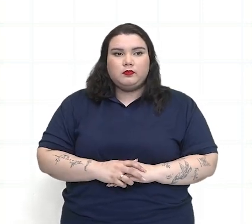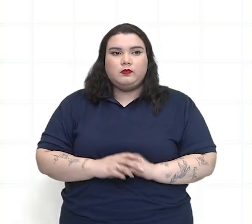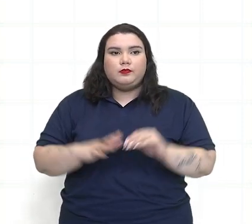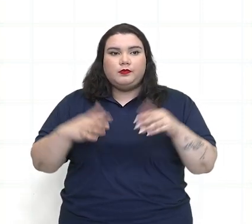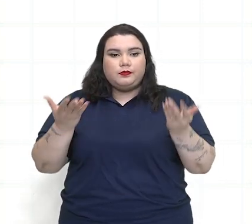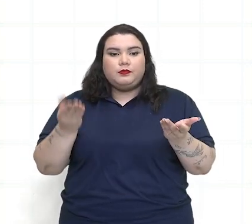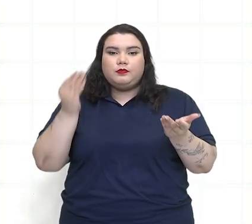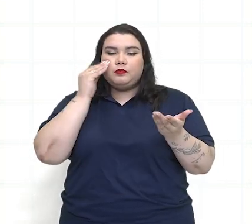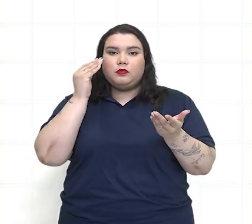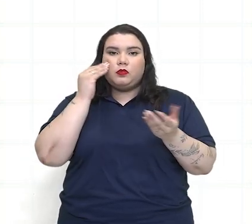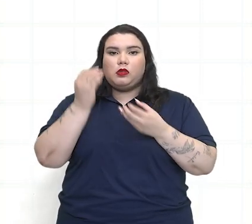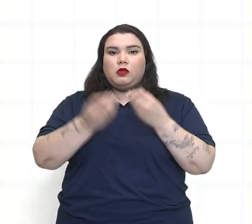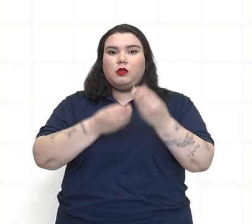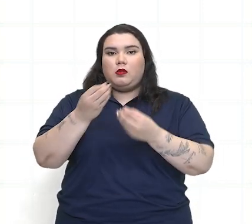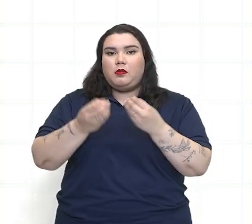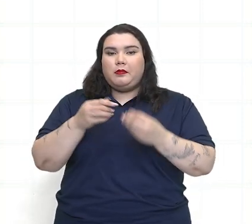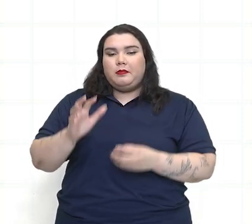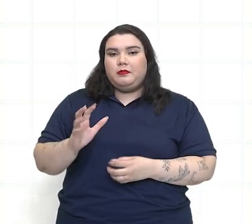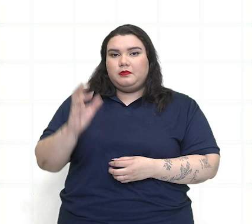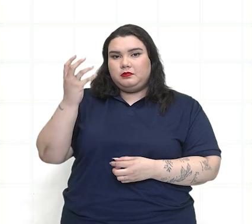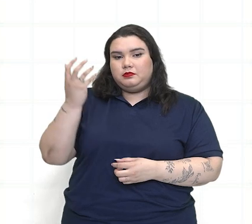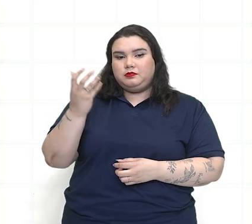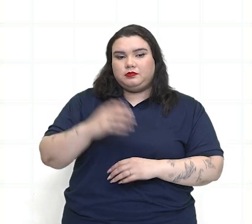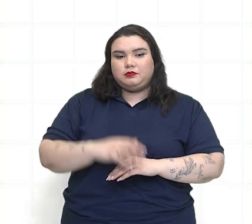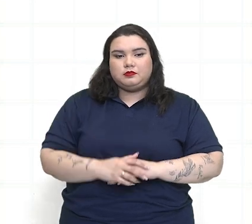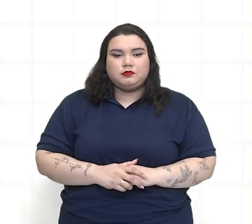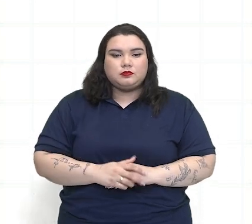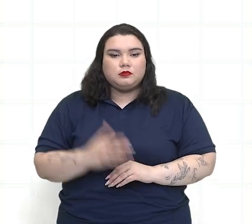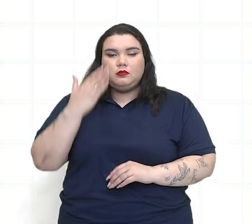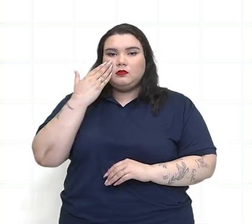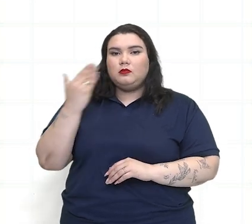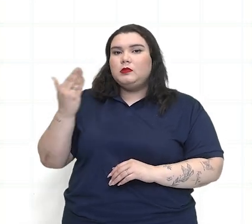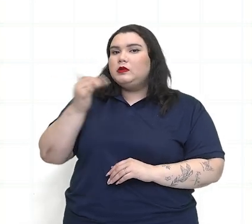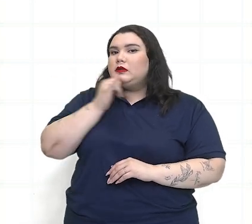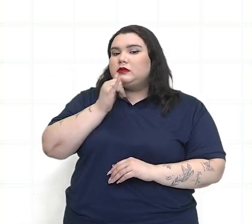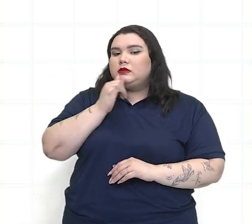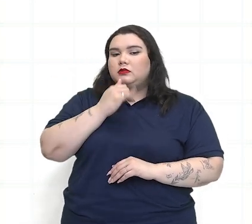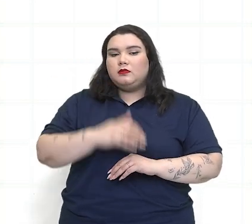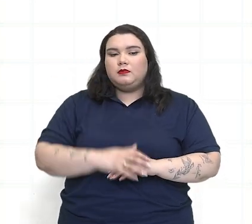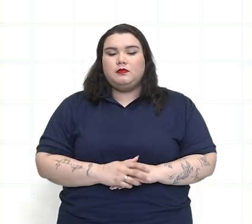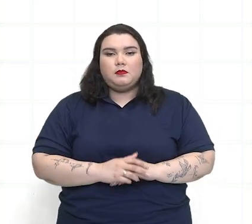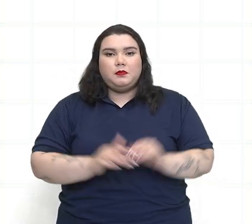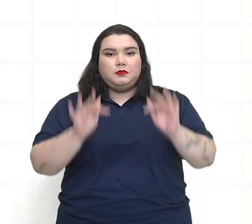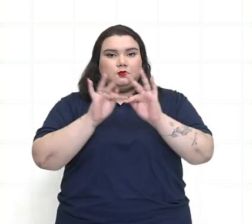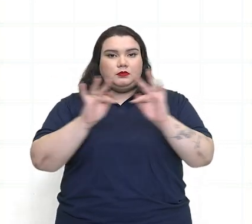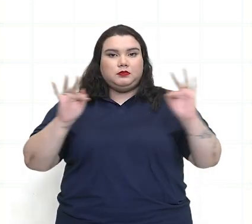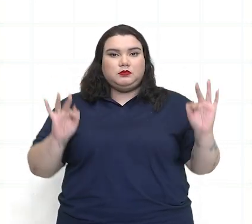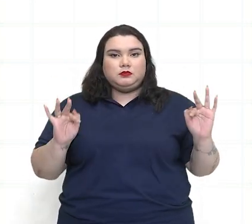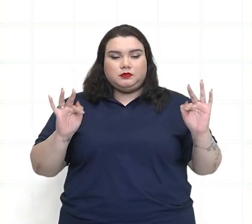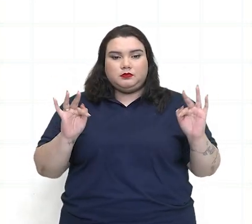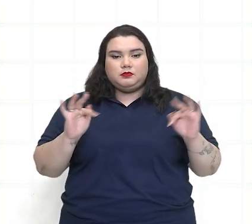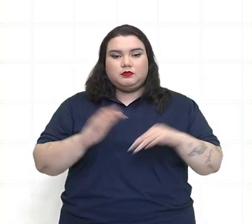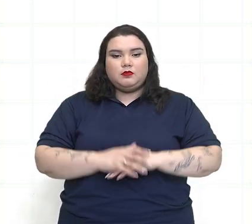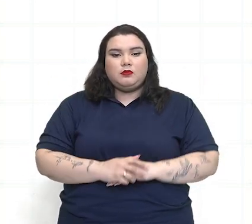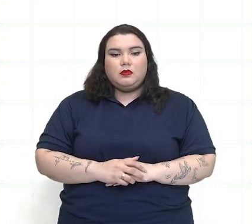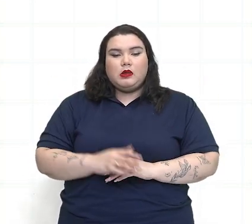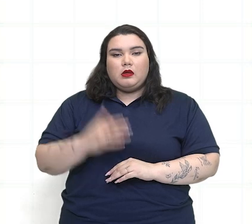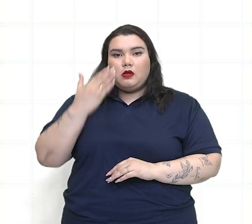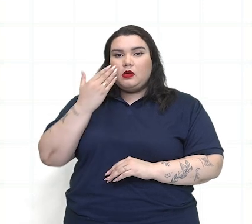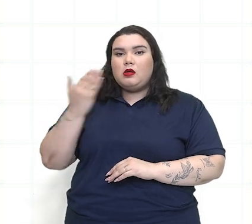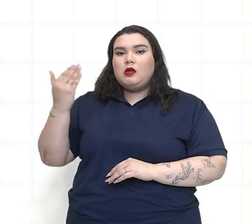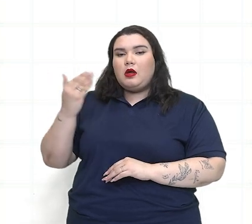Vamos observar como é que isso acontece? Veja, exemplos. Ninguém sabe como será